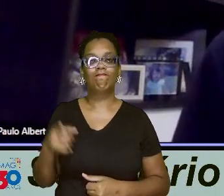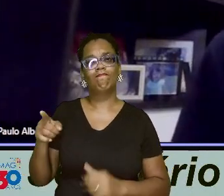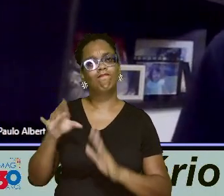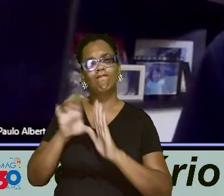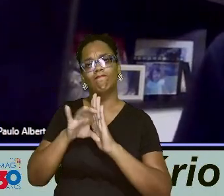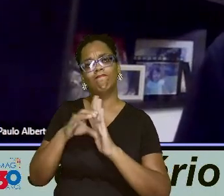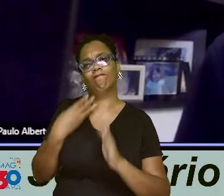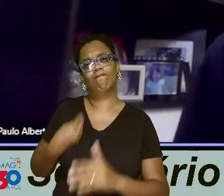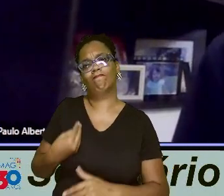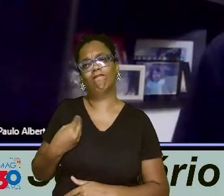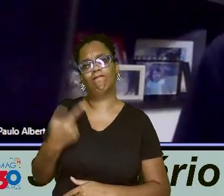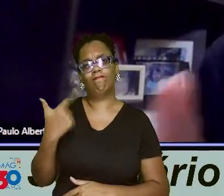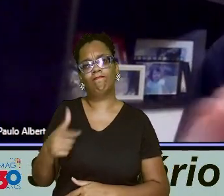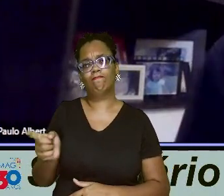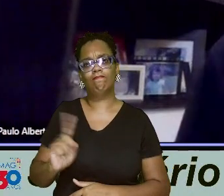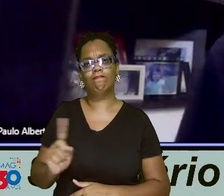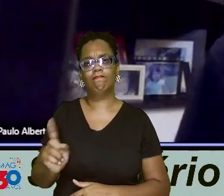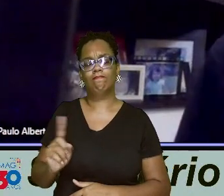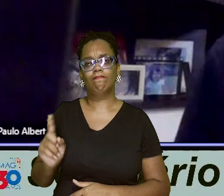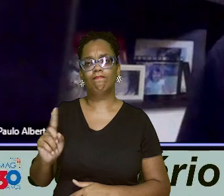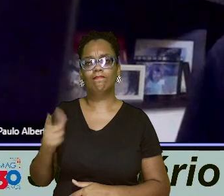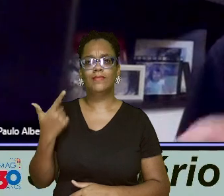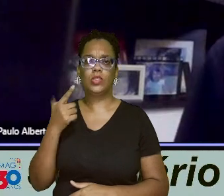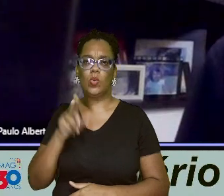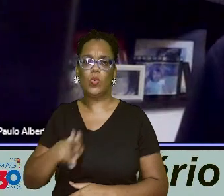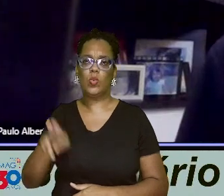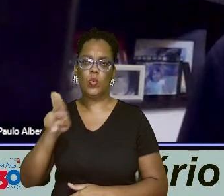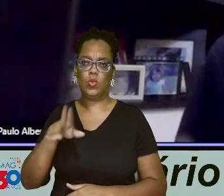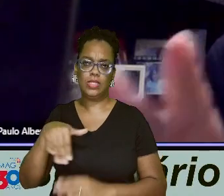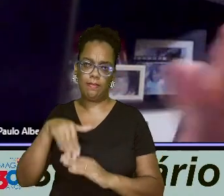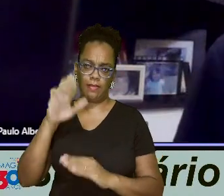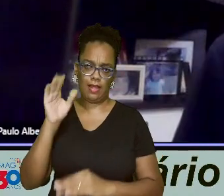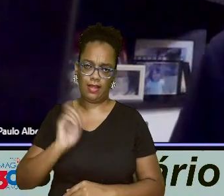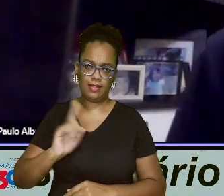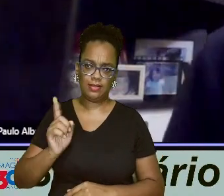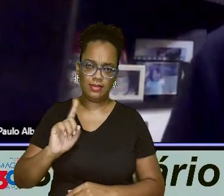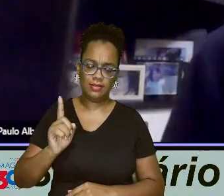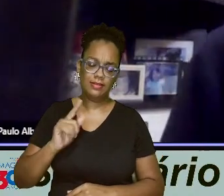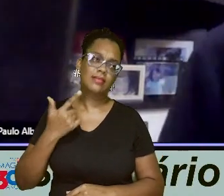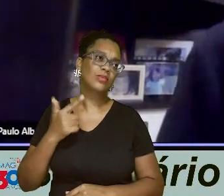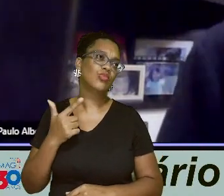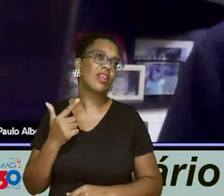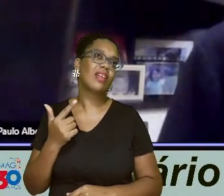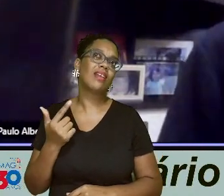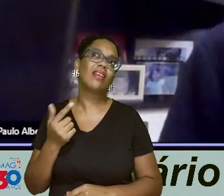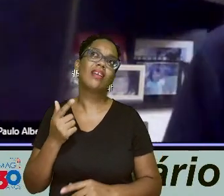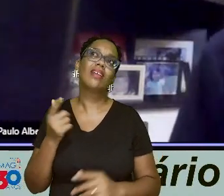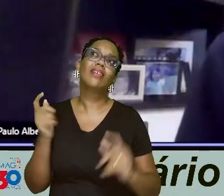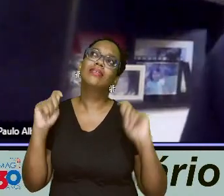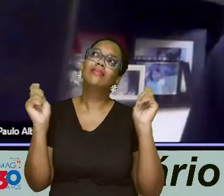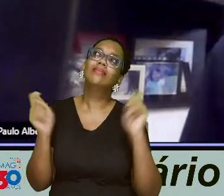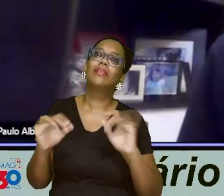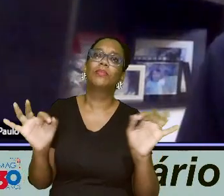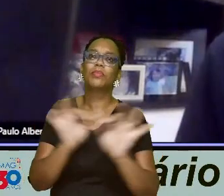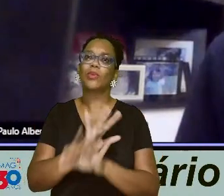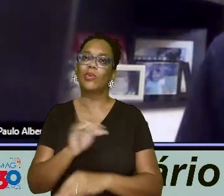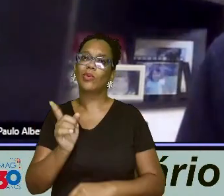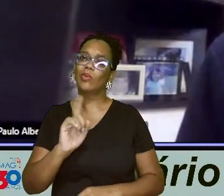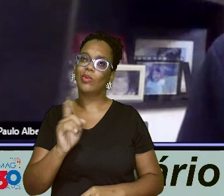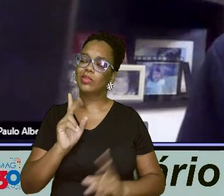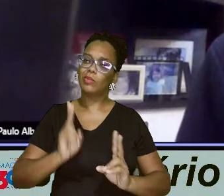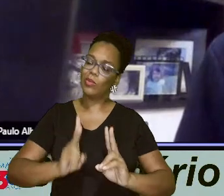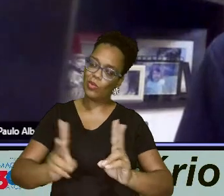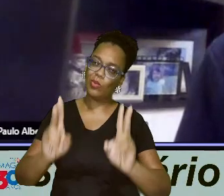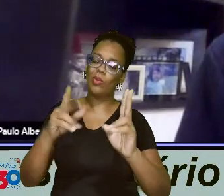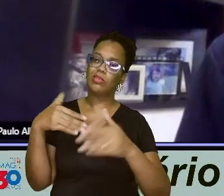mais. Esse conceito já não é mais relevante e não é suficiente para manter o processo em curso